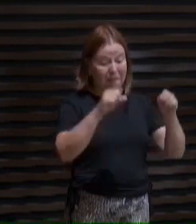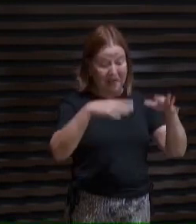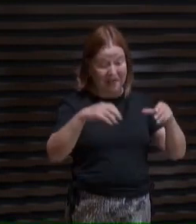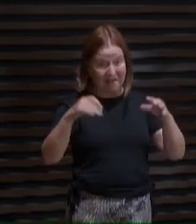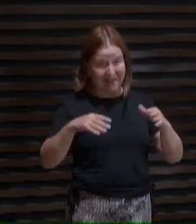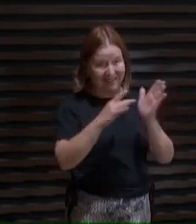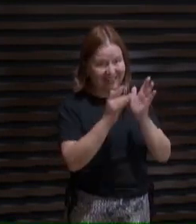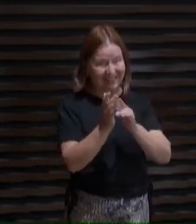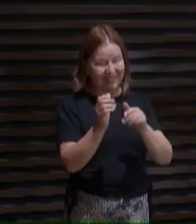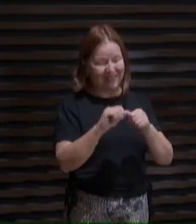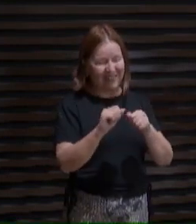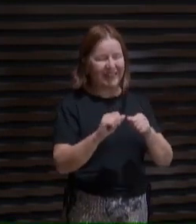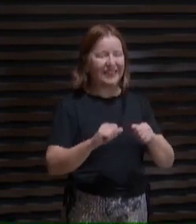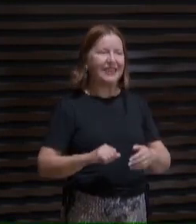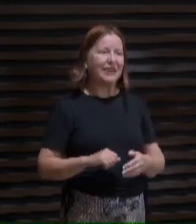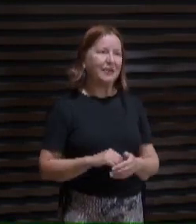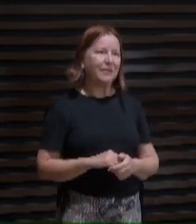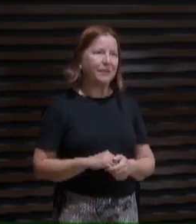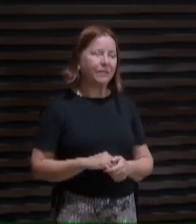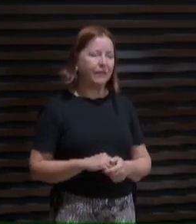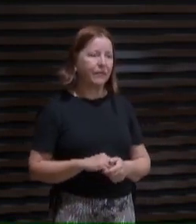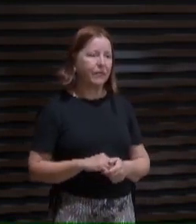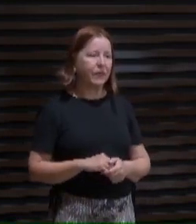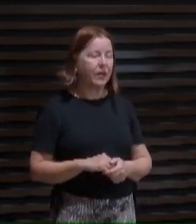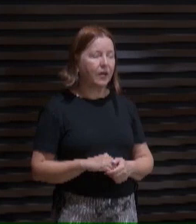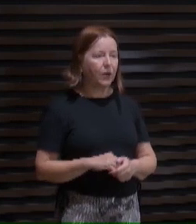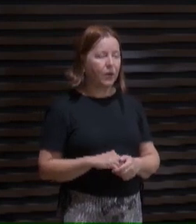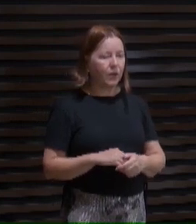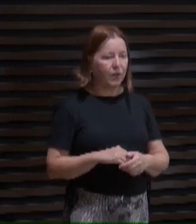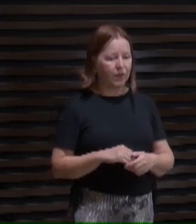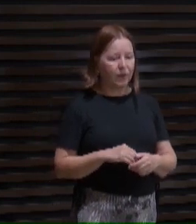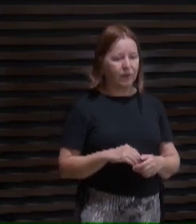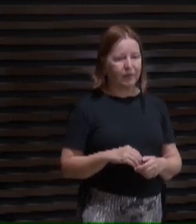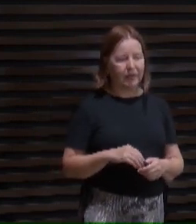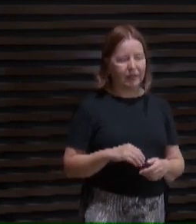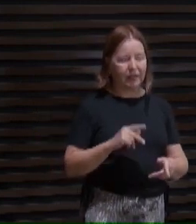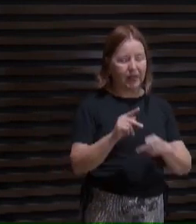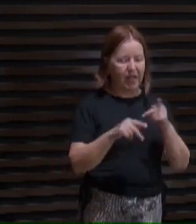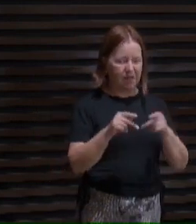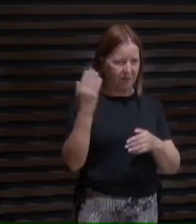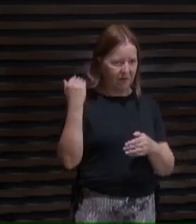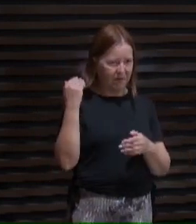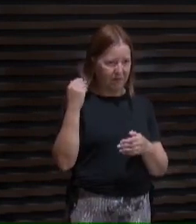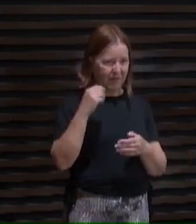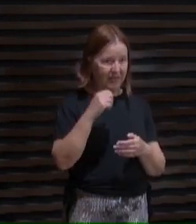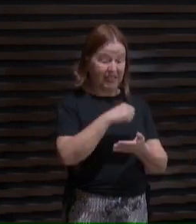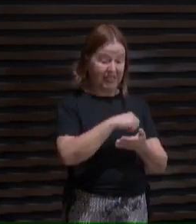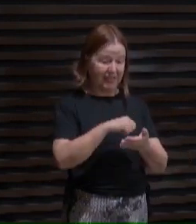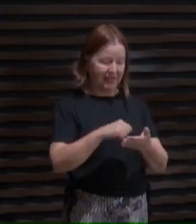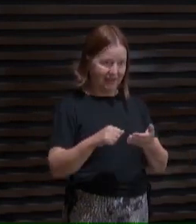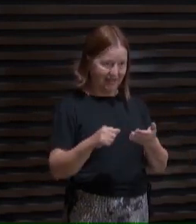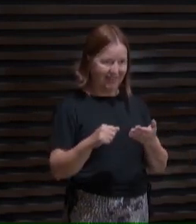forma hiperbólica. Os escritores da época costumavam exagerar, mas não há